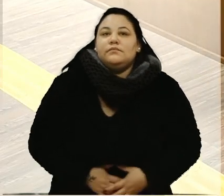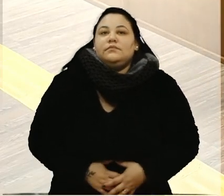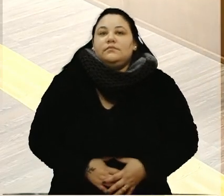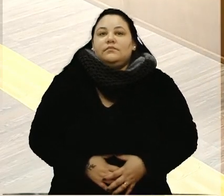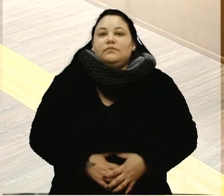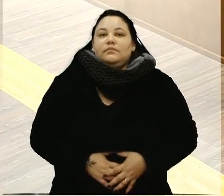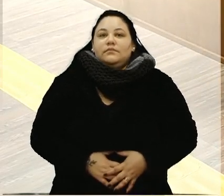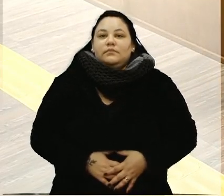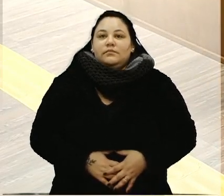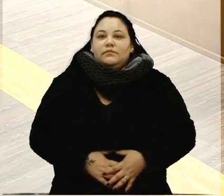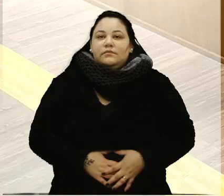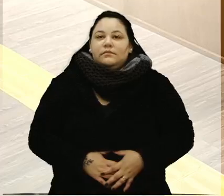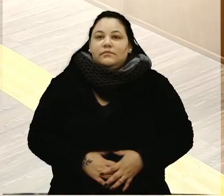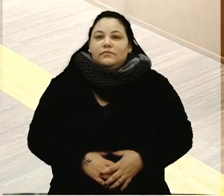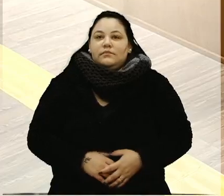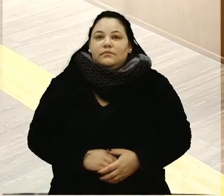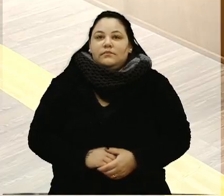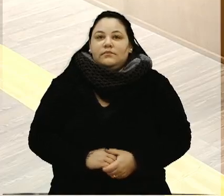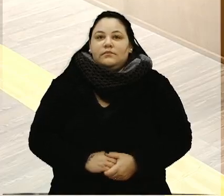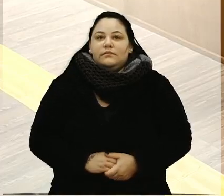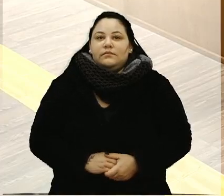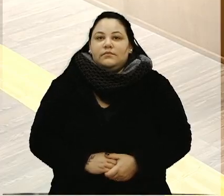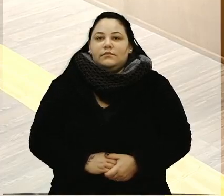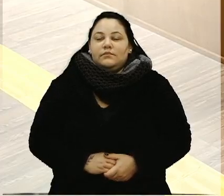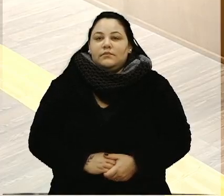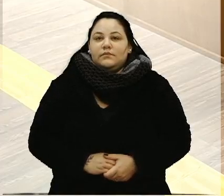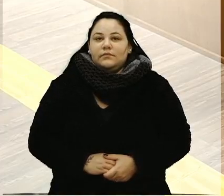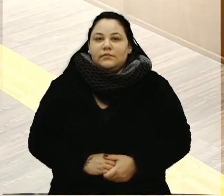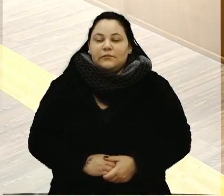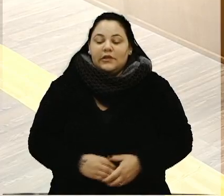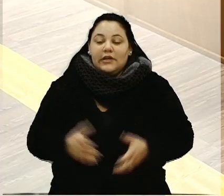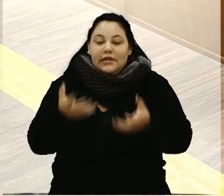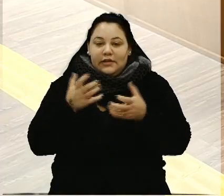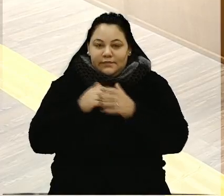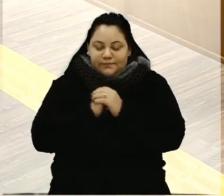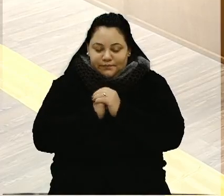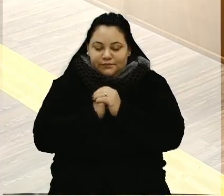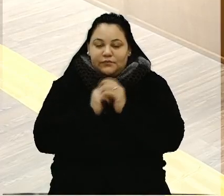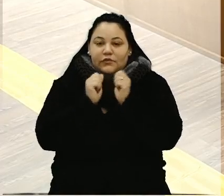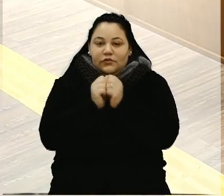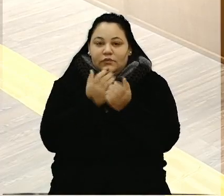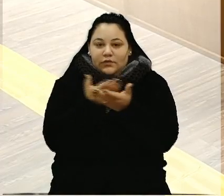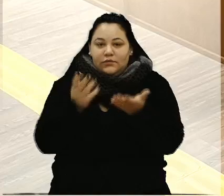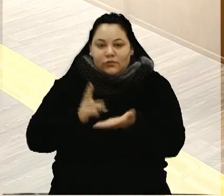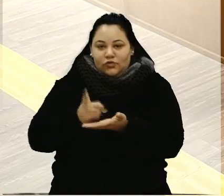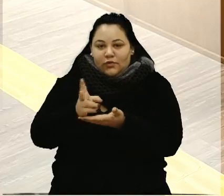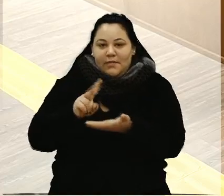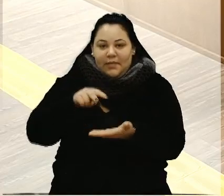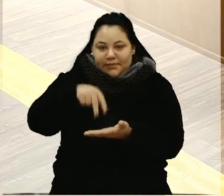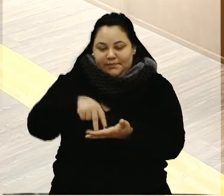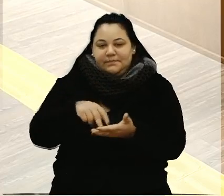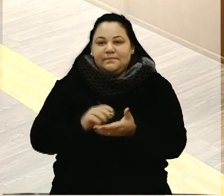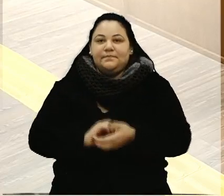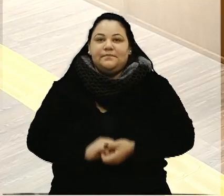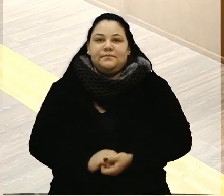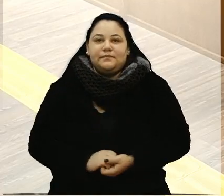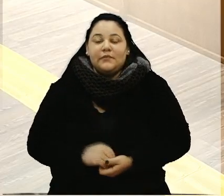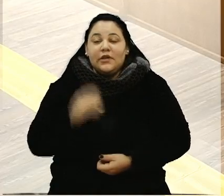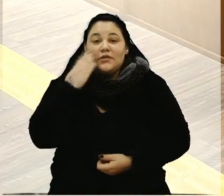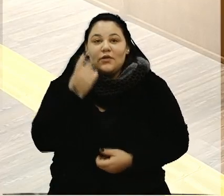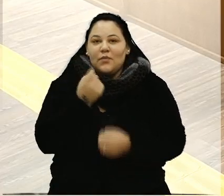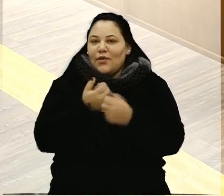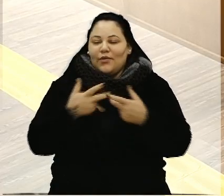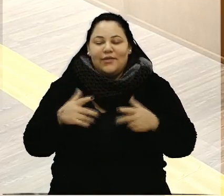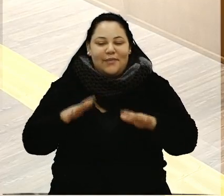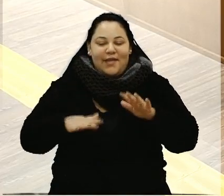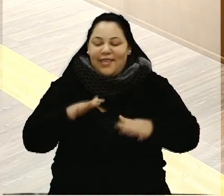Não, eu oro agora, só para finalizar, pode ser? Queria orar com vocês. Vamos continuar de pé? Eu sei de uma coisa, independente